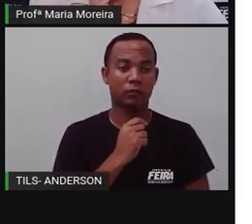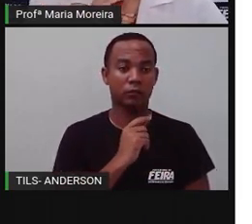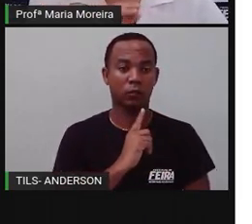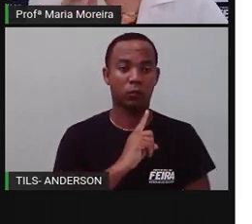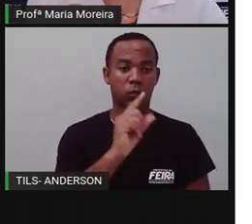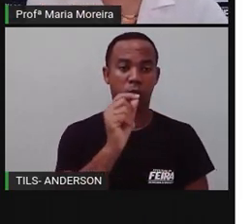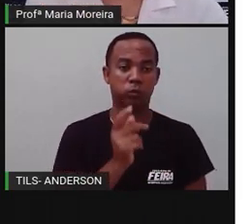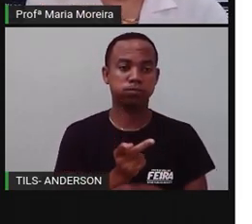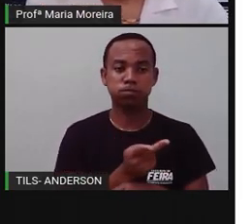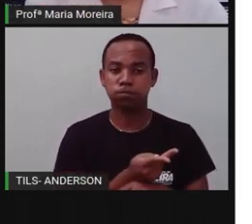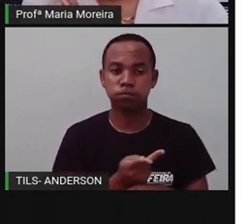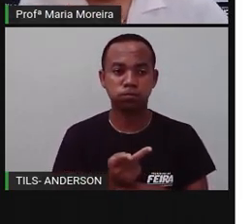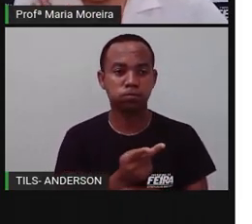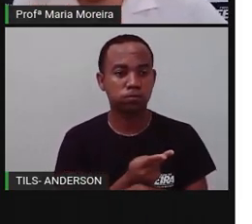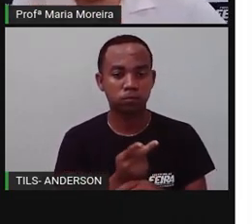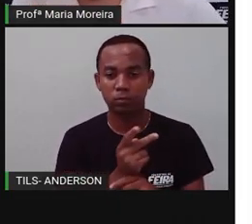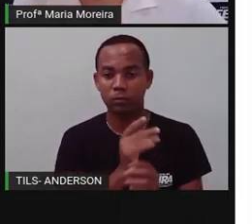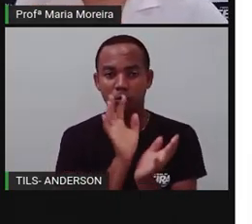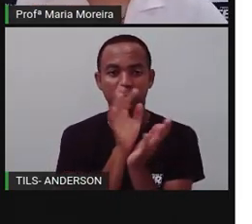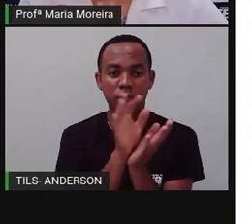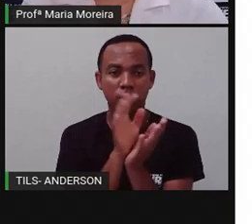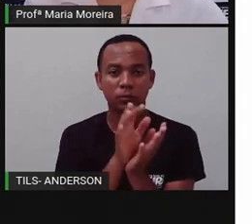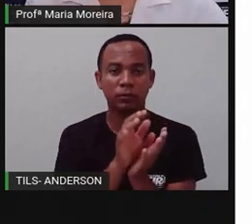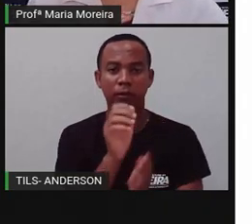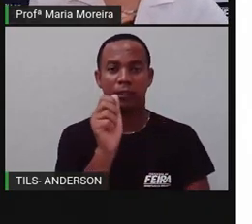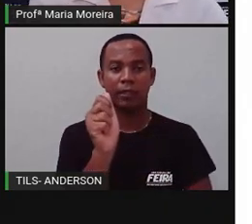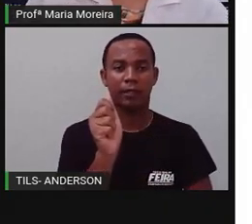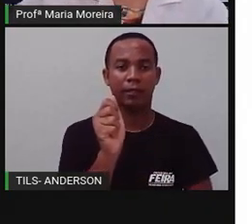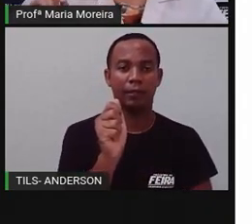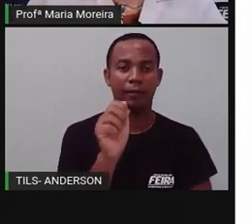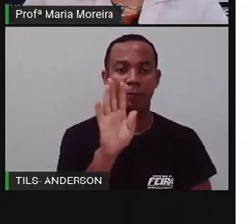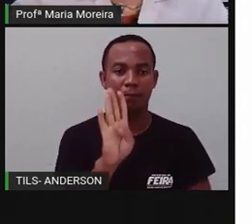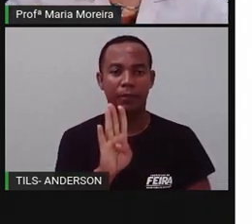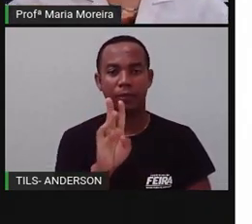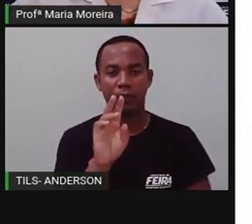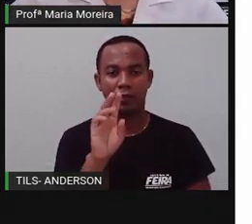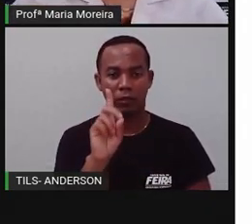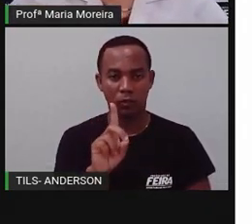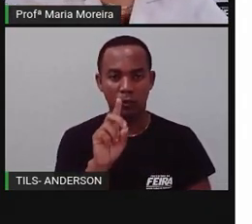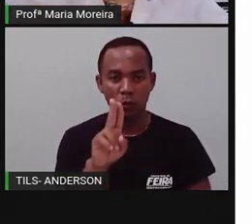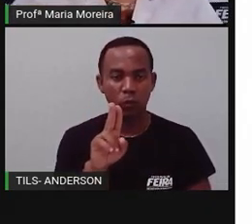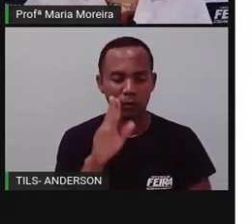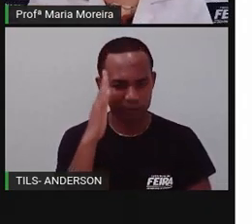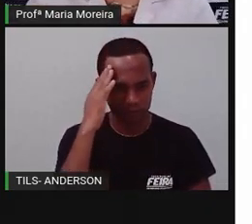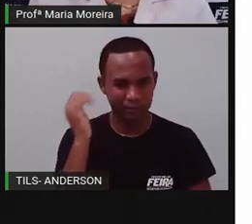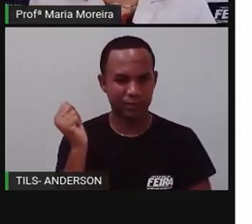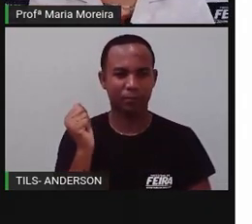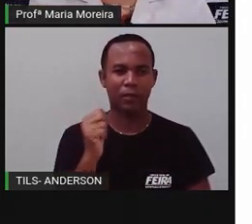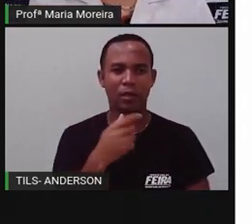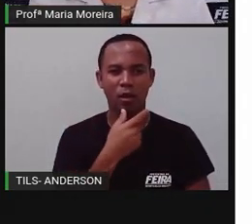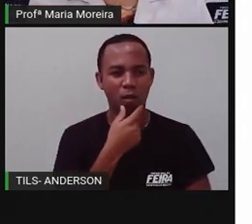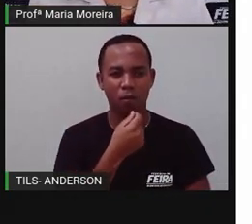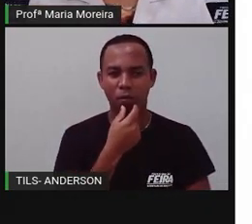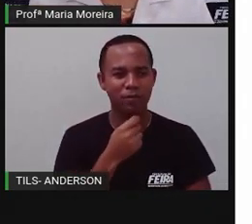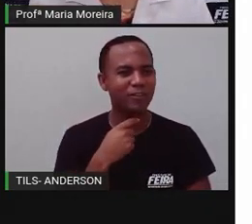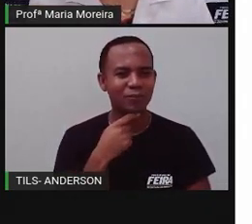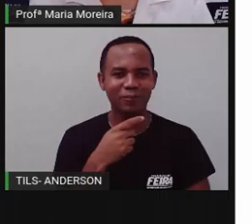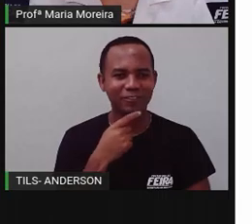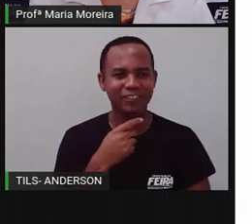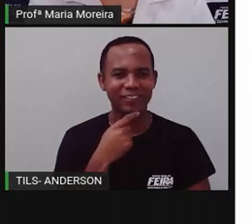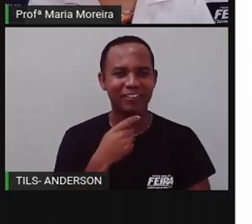crocodilos. Abdu sabia que eles praticamente não tinham chance de pegar um antes dele. Afinal